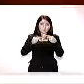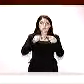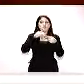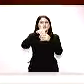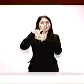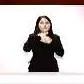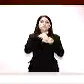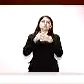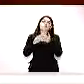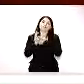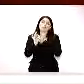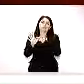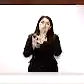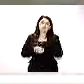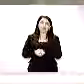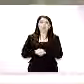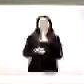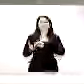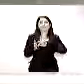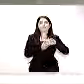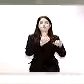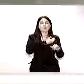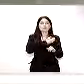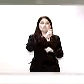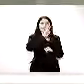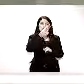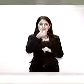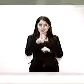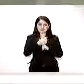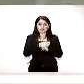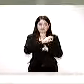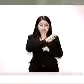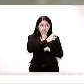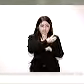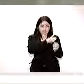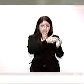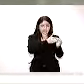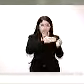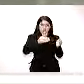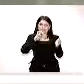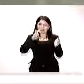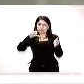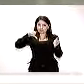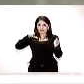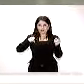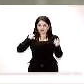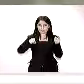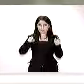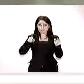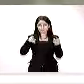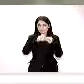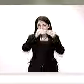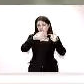votação aprovado 56 A 59 aqui essa matéria já